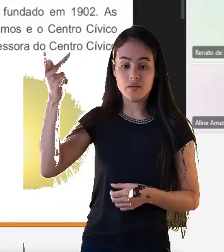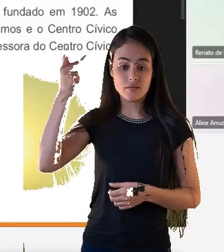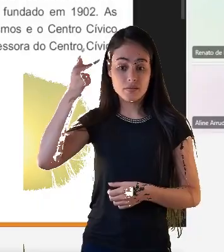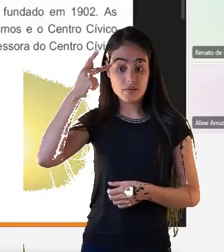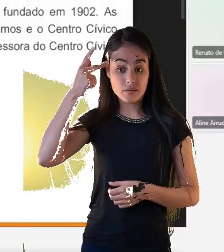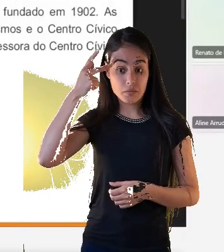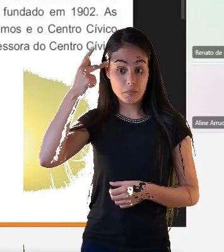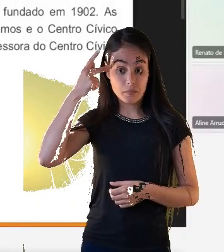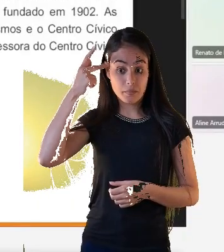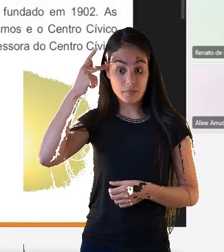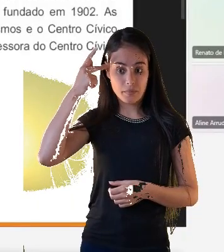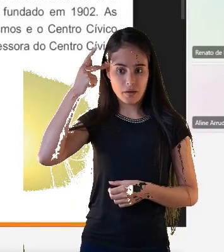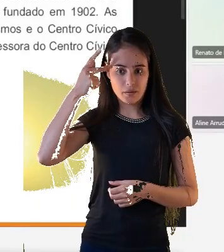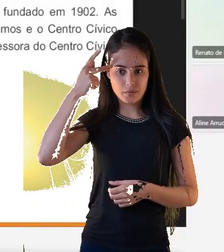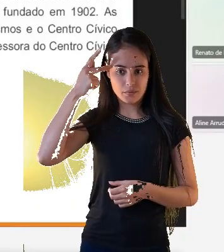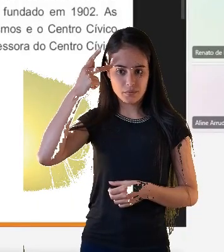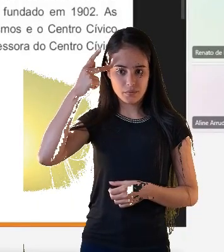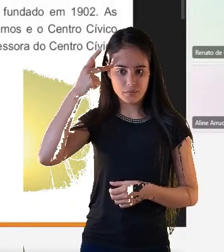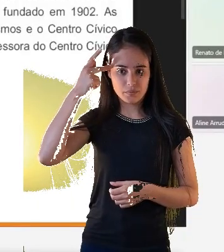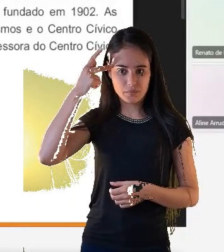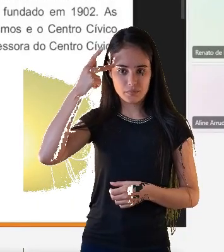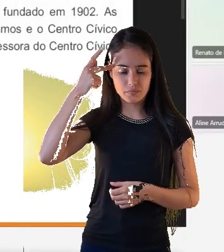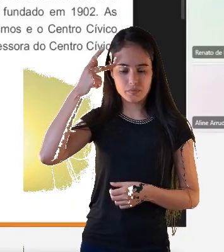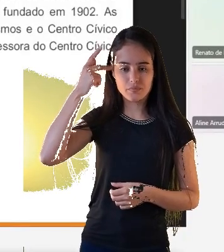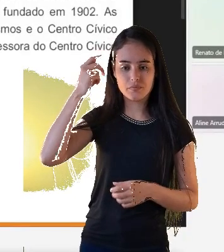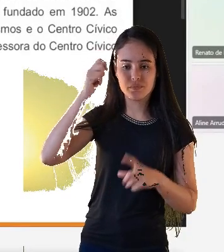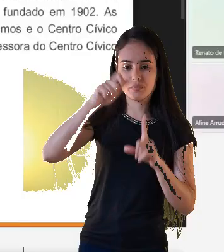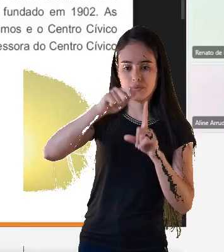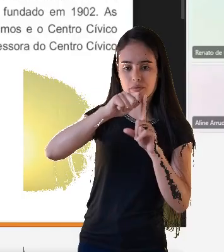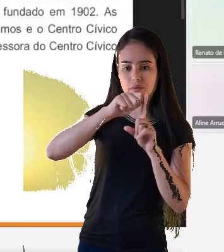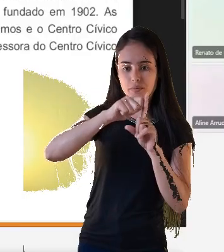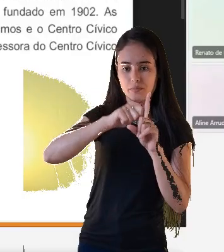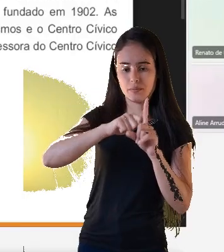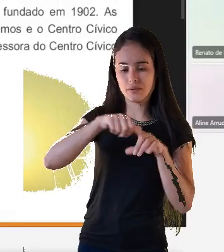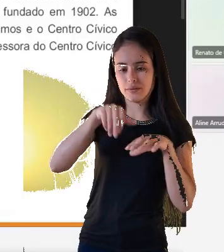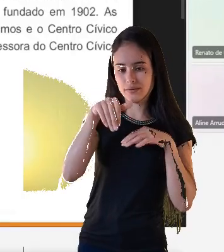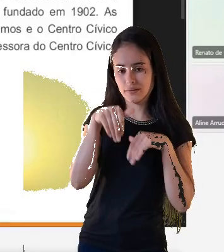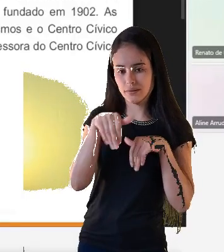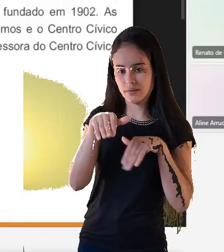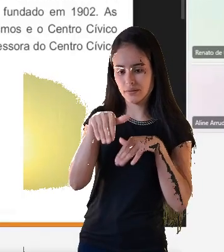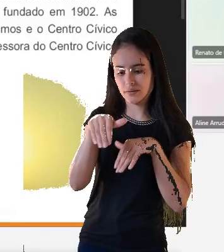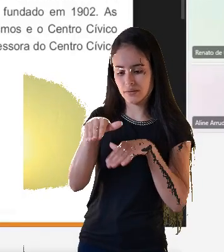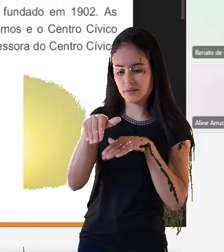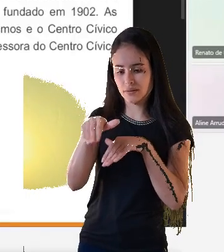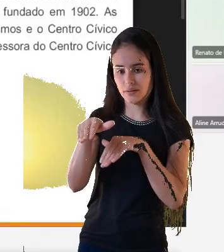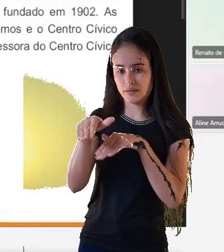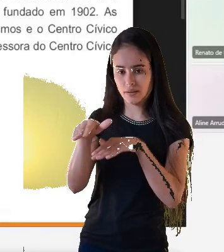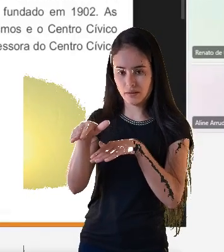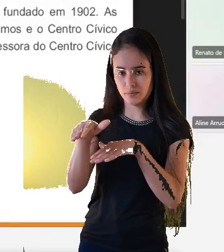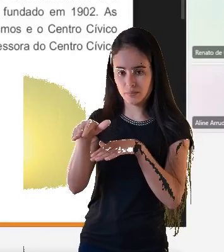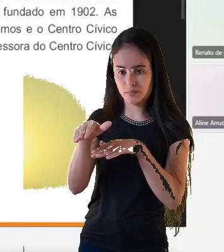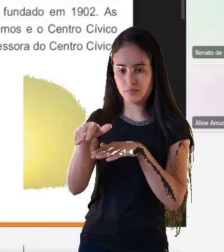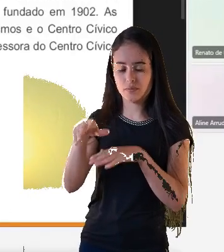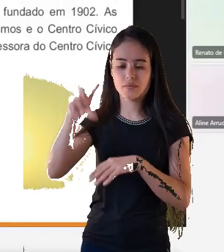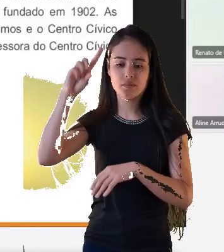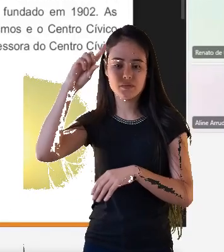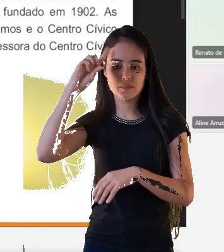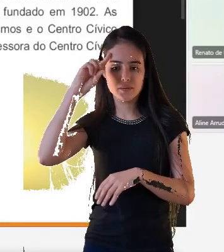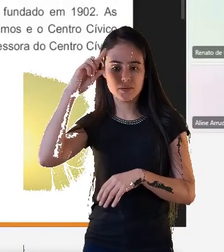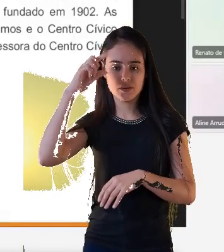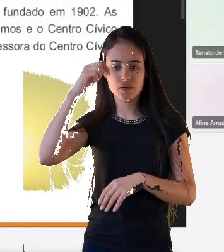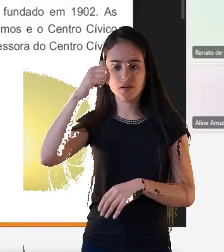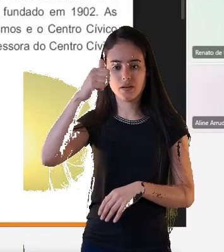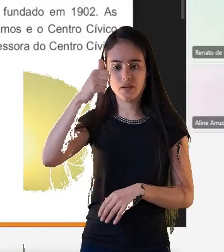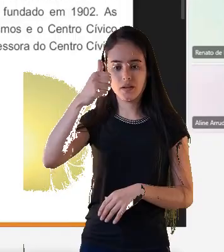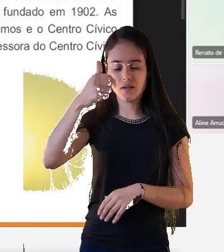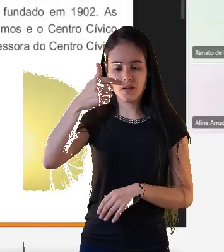manifestações, organização de manifestações, de greves, enfim, né? Então, a gente teve em São Paulo o Clube 28